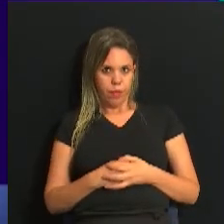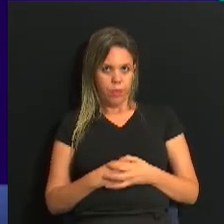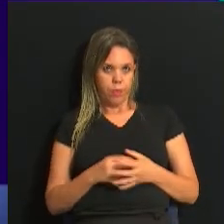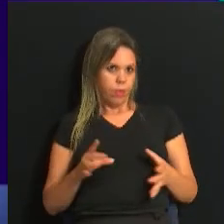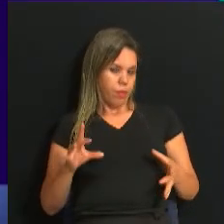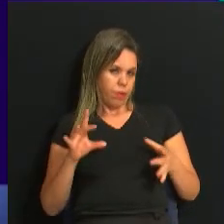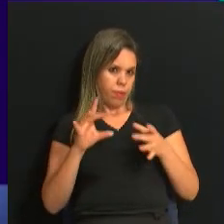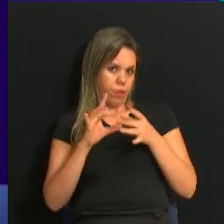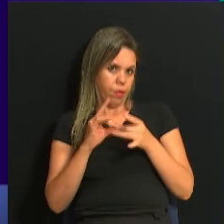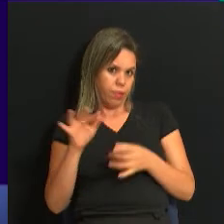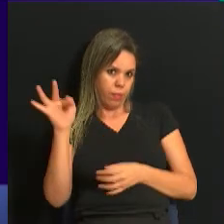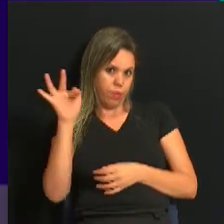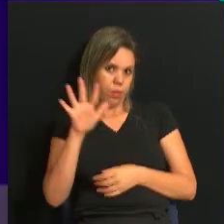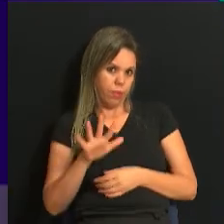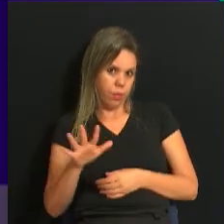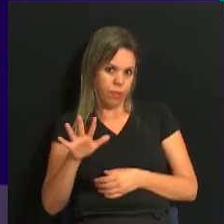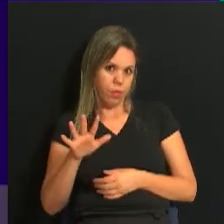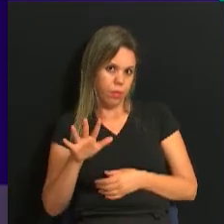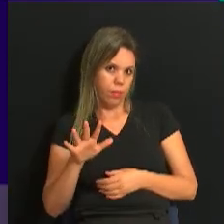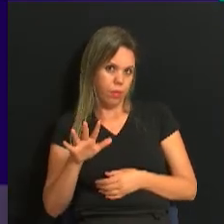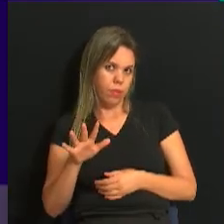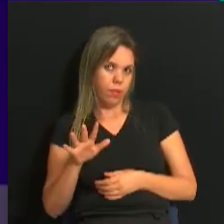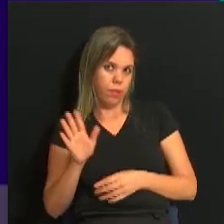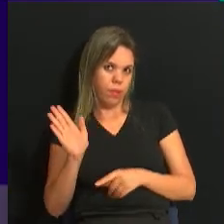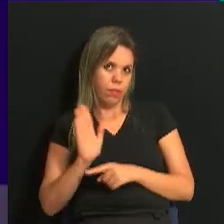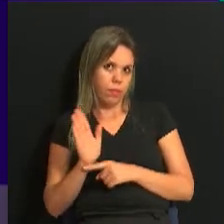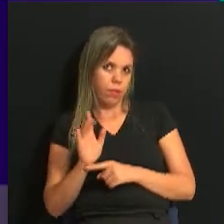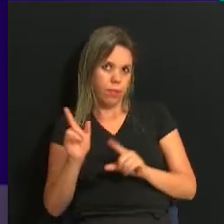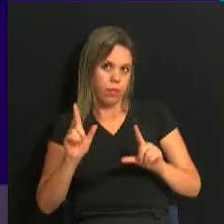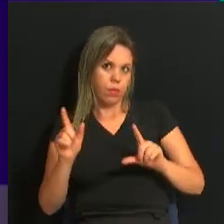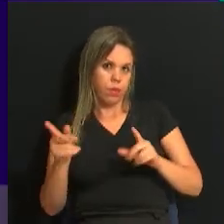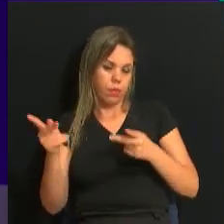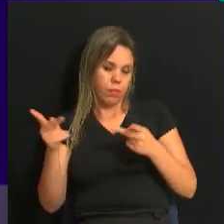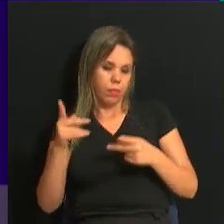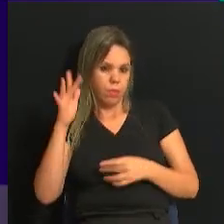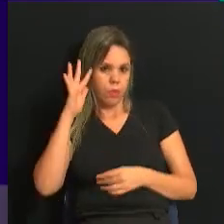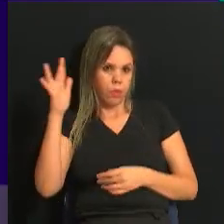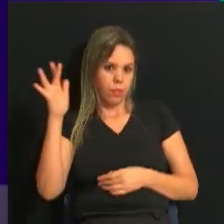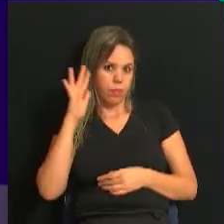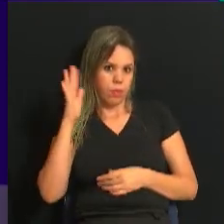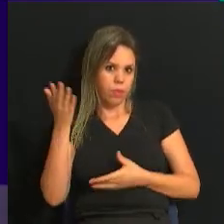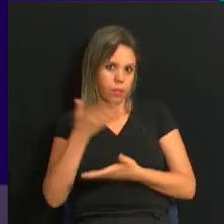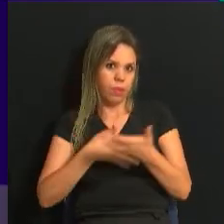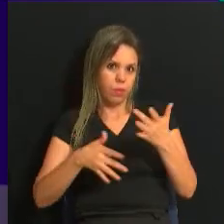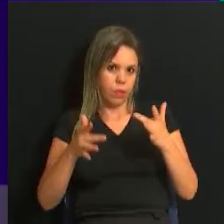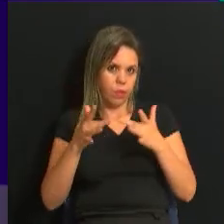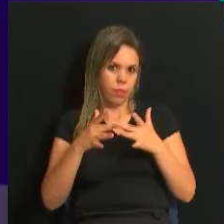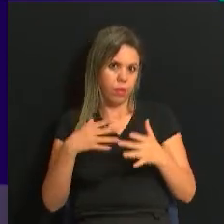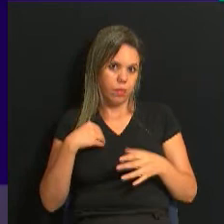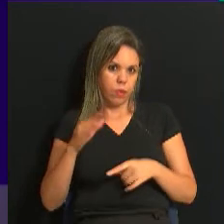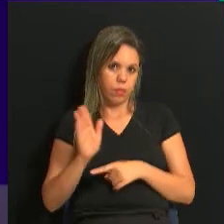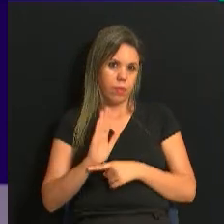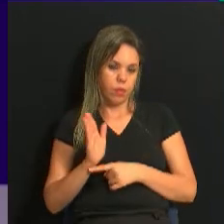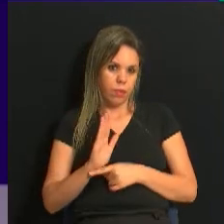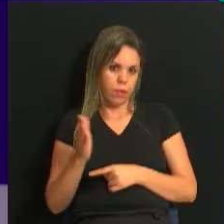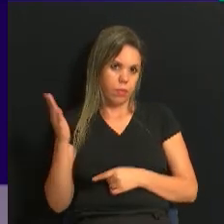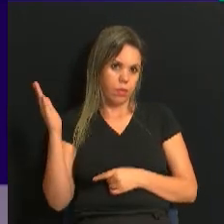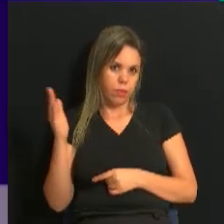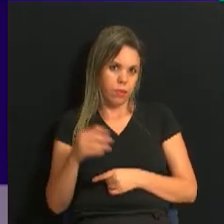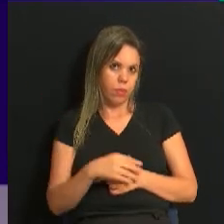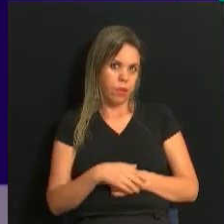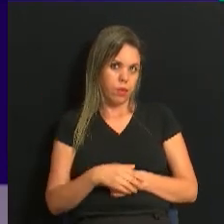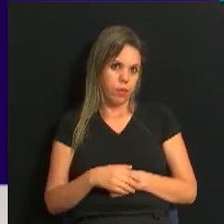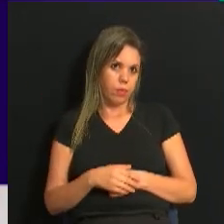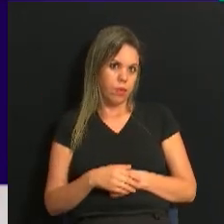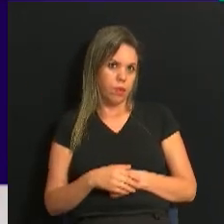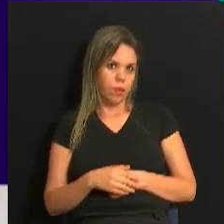com a Universal Studios. A mostra convida a uma viagem interativa pelos filmes de Steven Spielberg, como